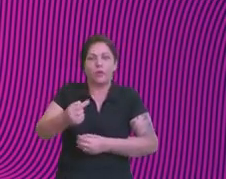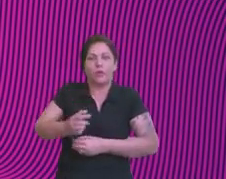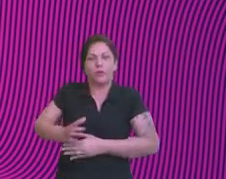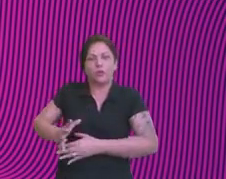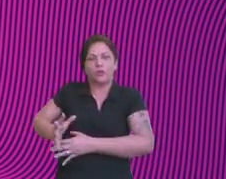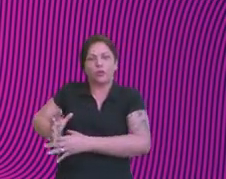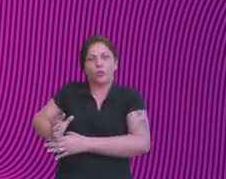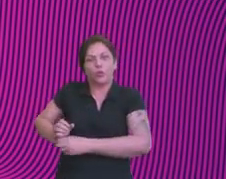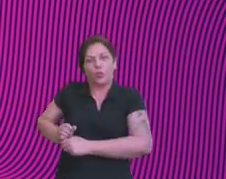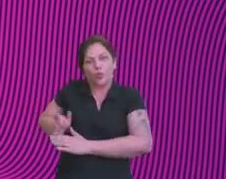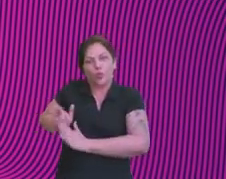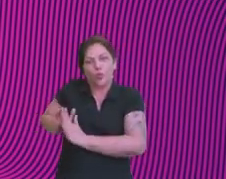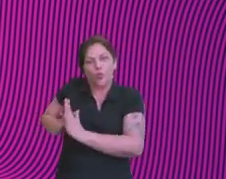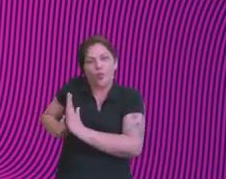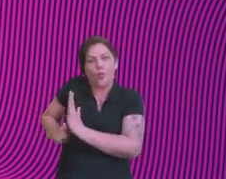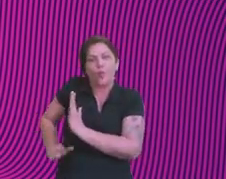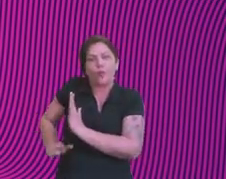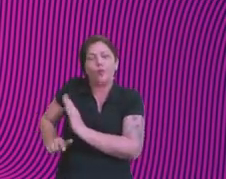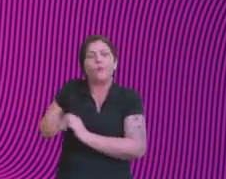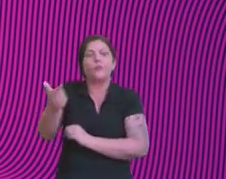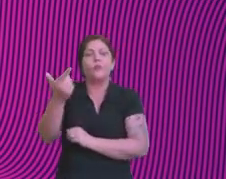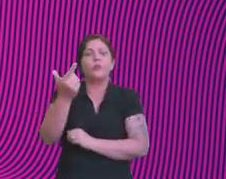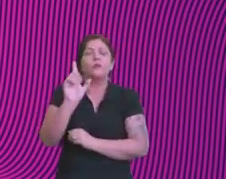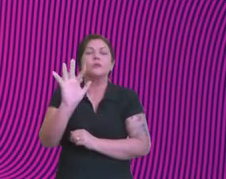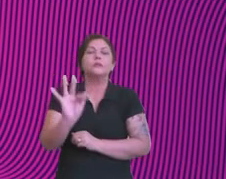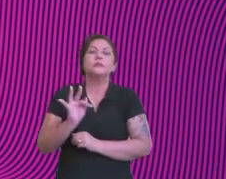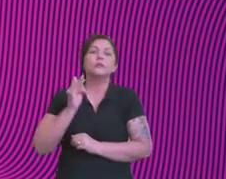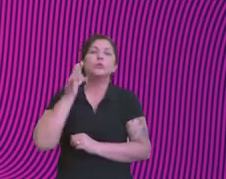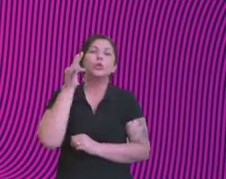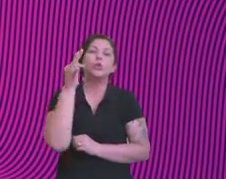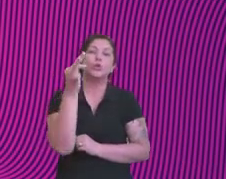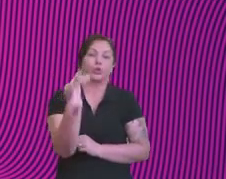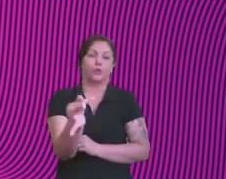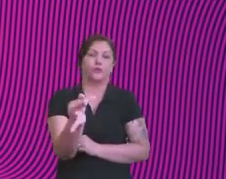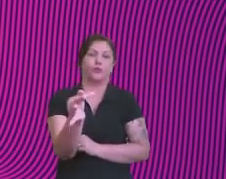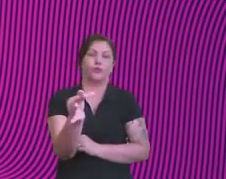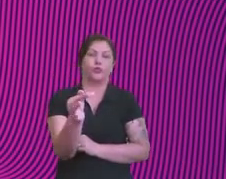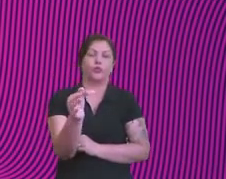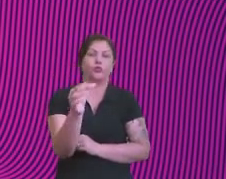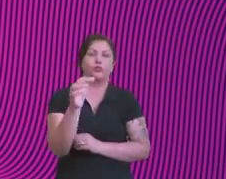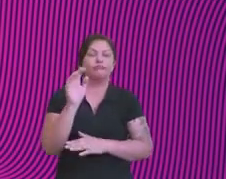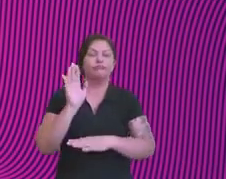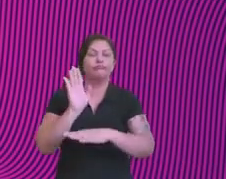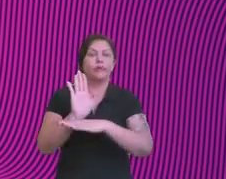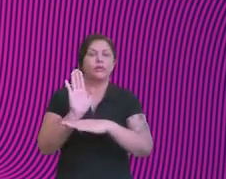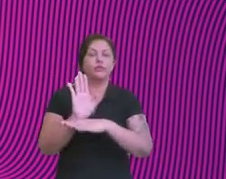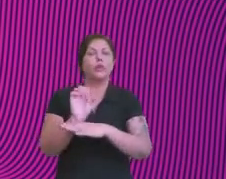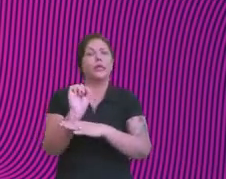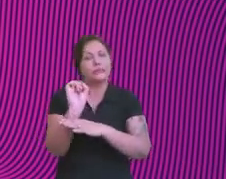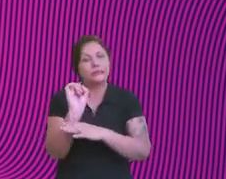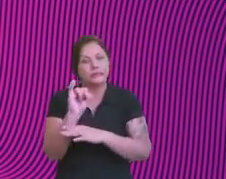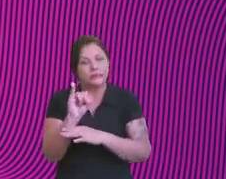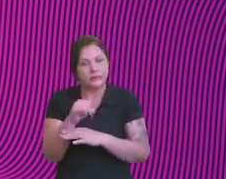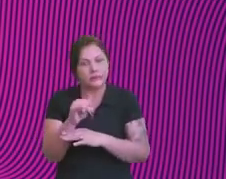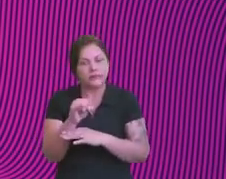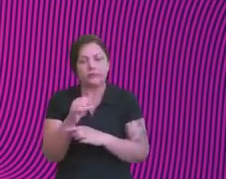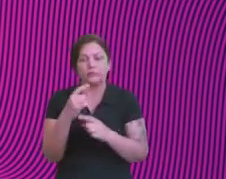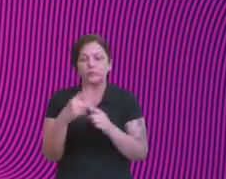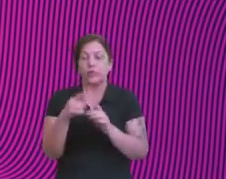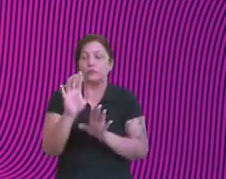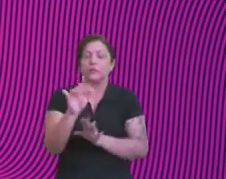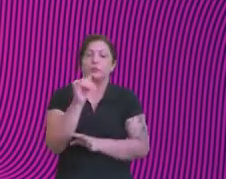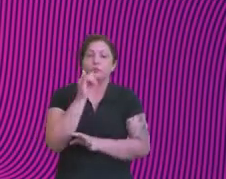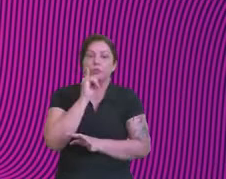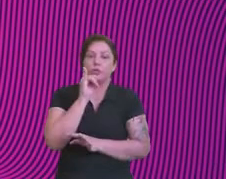seja de volume inadequado. A gente tem alguns percentuais que a gente tem como norte, né? Por exemplo, um paciente que já foi